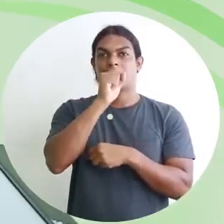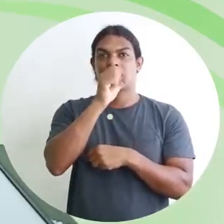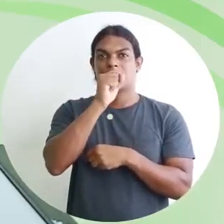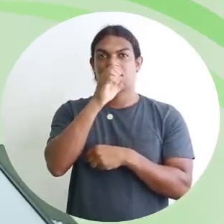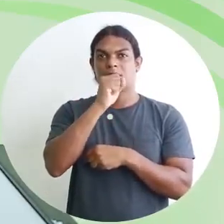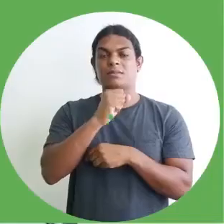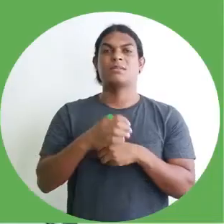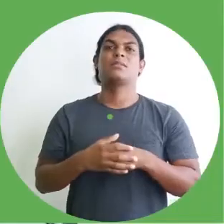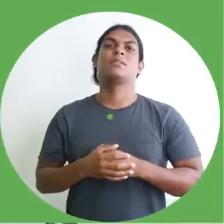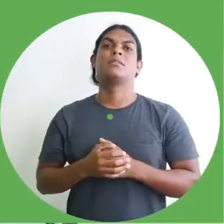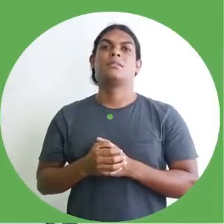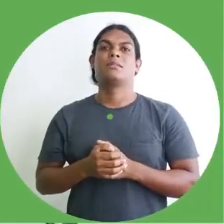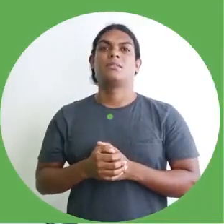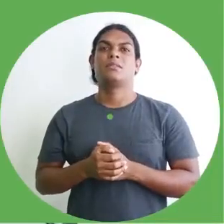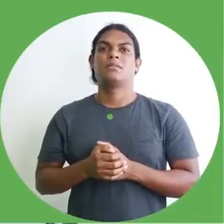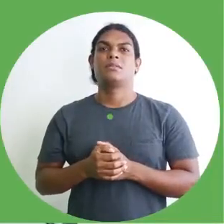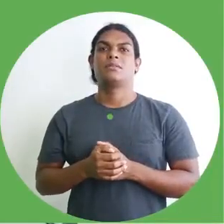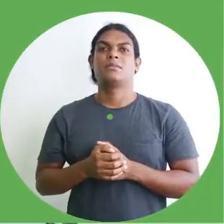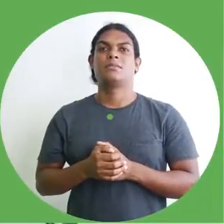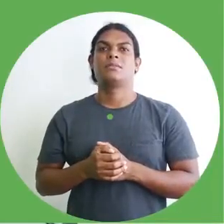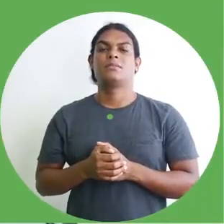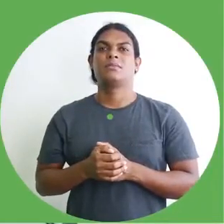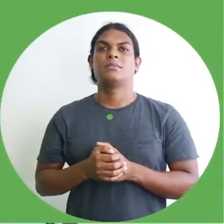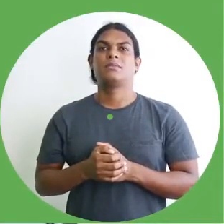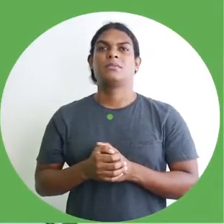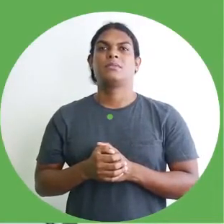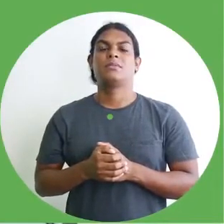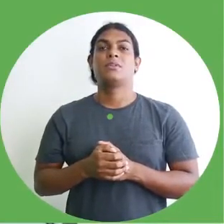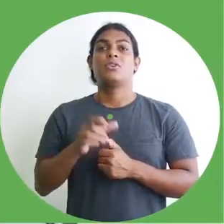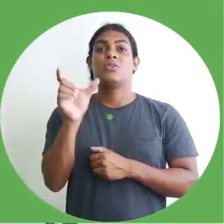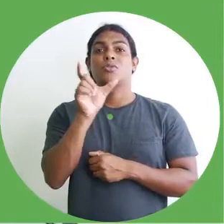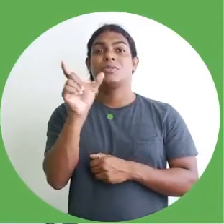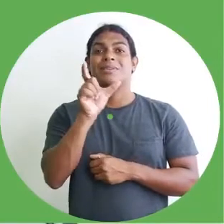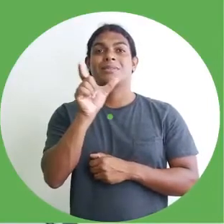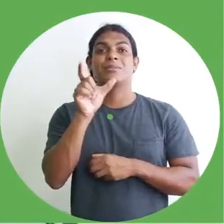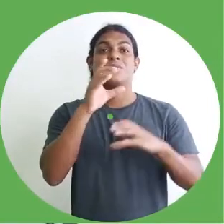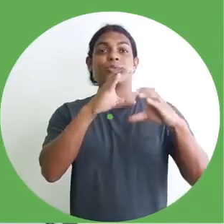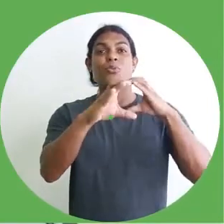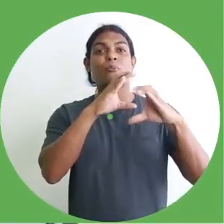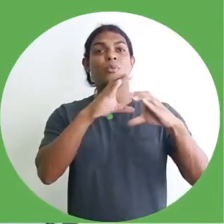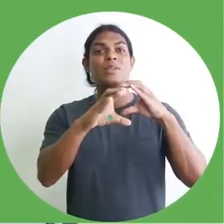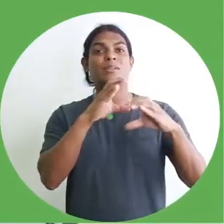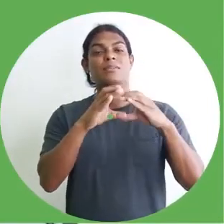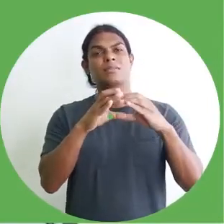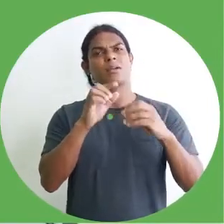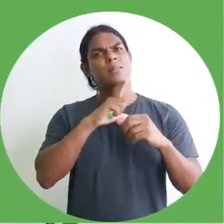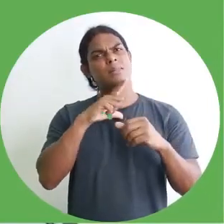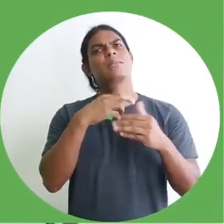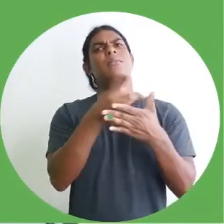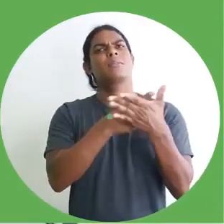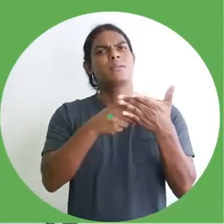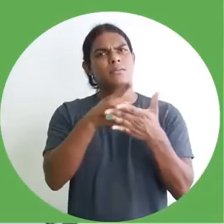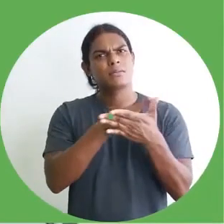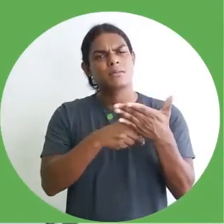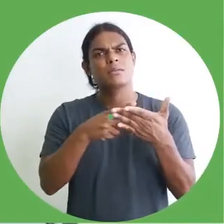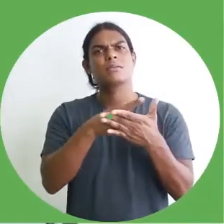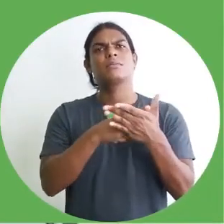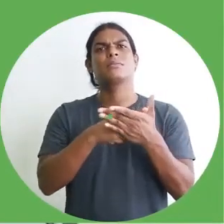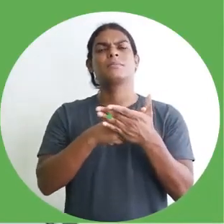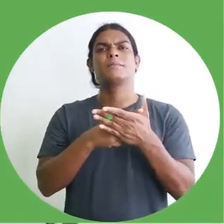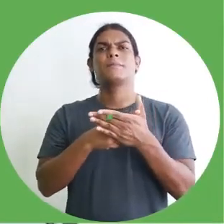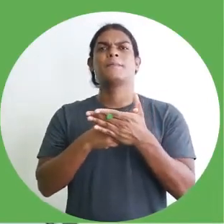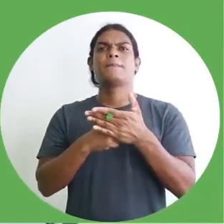comunicação alternativa, certo? Os cartões de comunicação, como a gente pode ver no próximo slide, são compostos de símbolos gráficos que